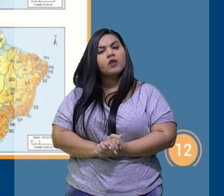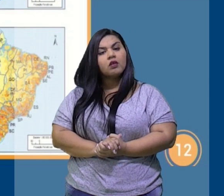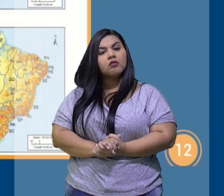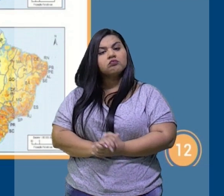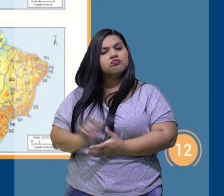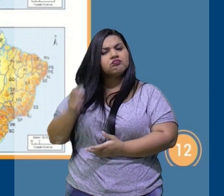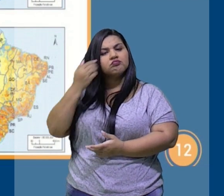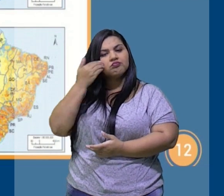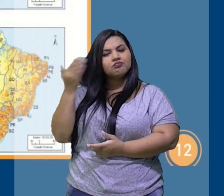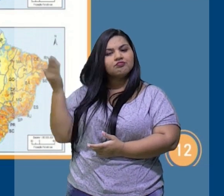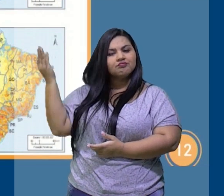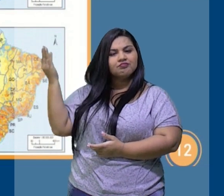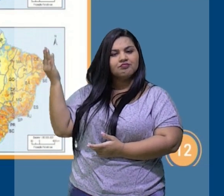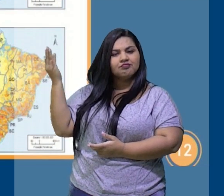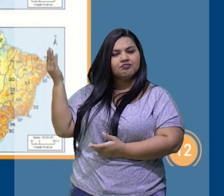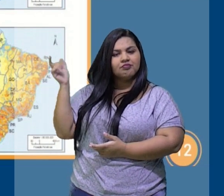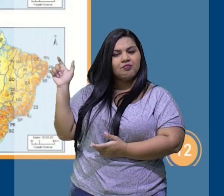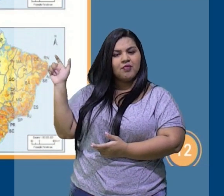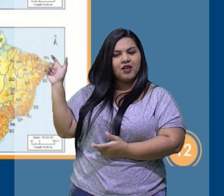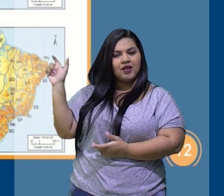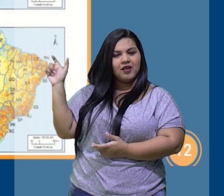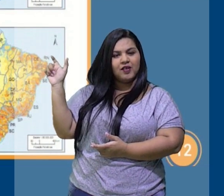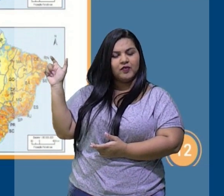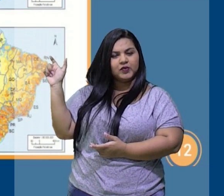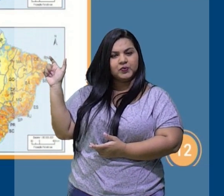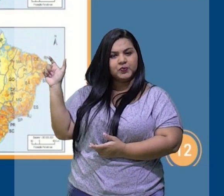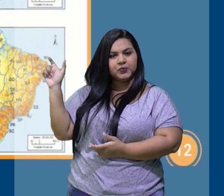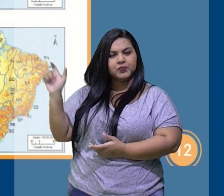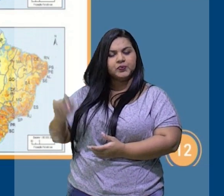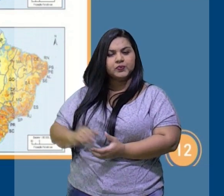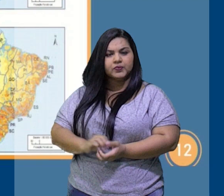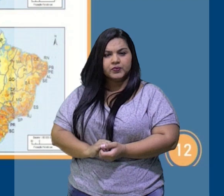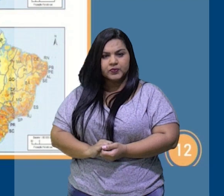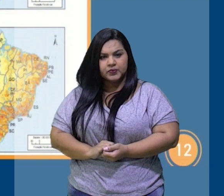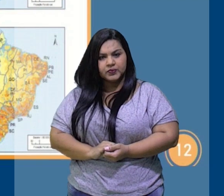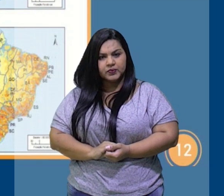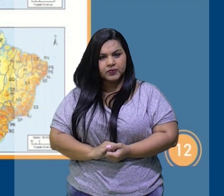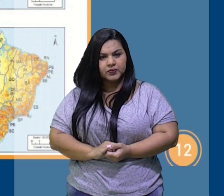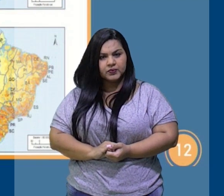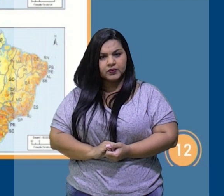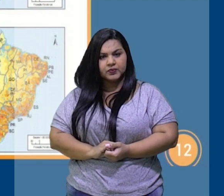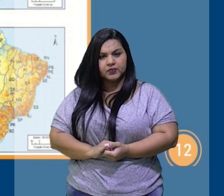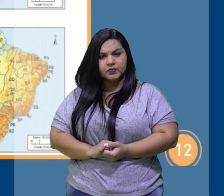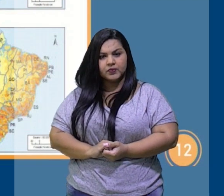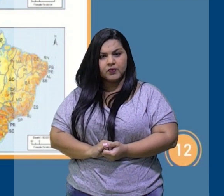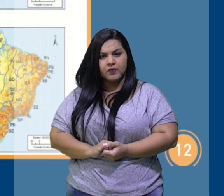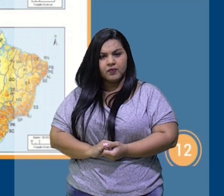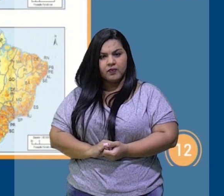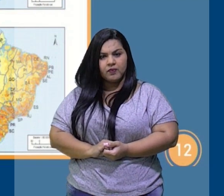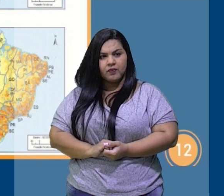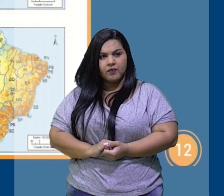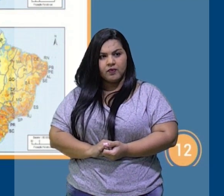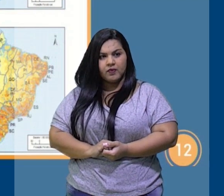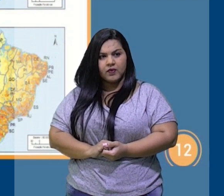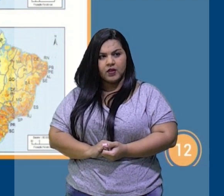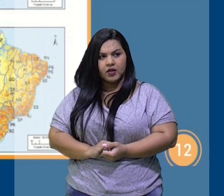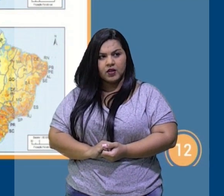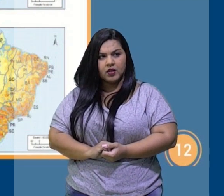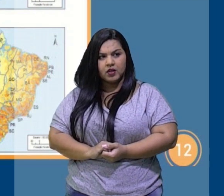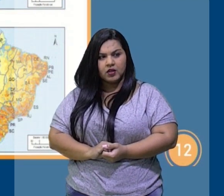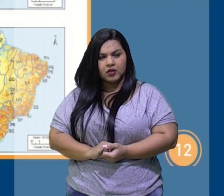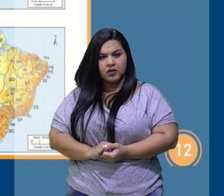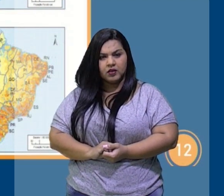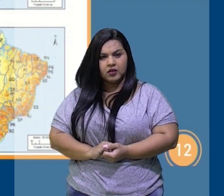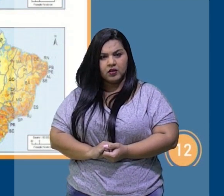se referindo à população de um determinado lugar. Eu acabei cobrindo